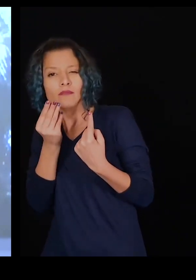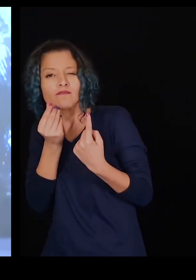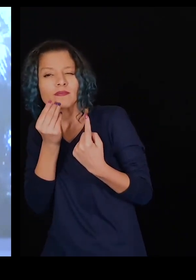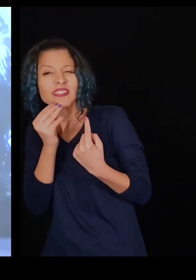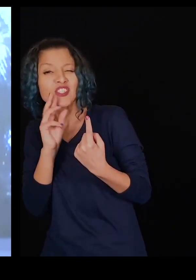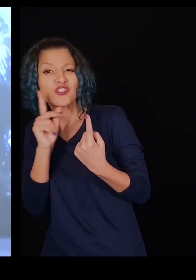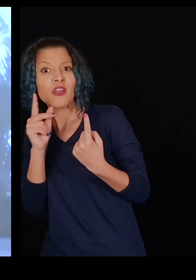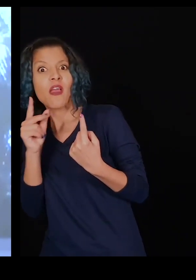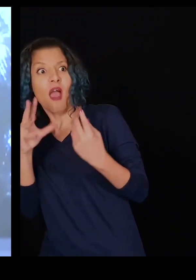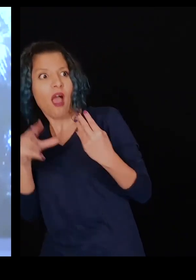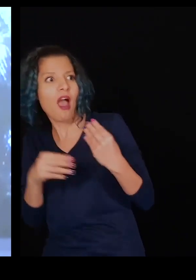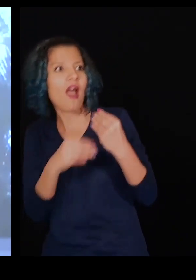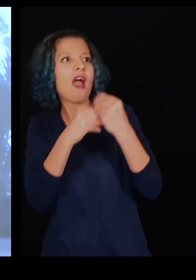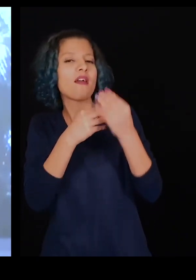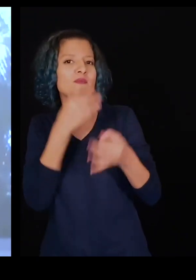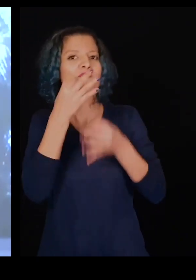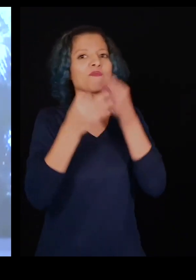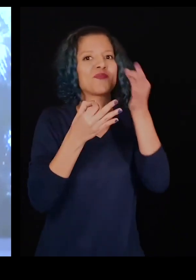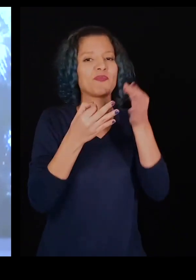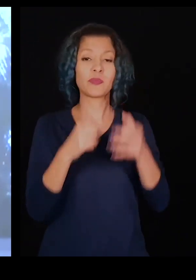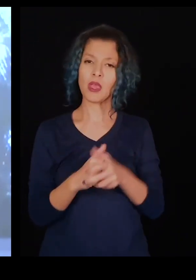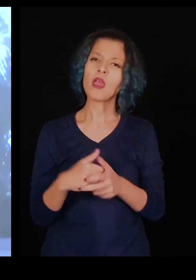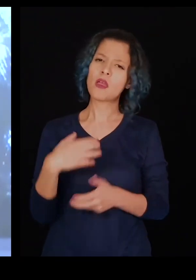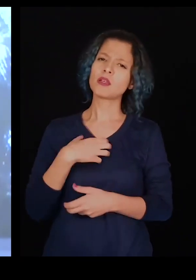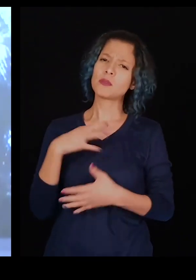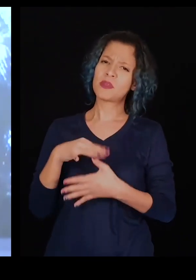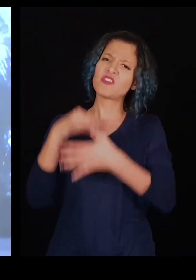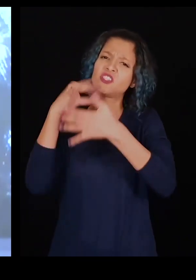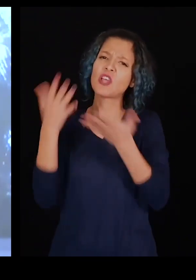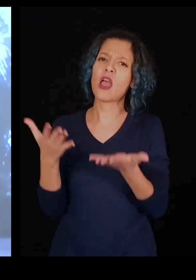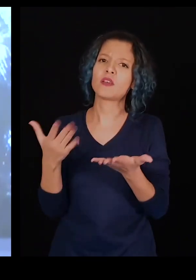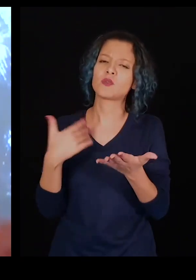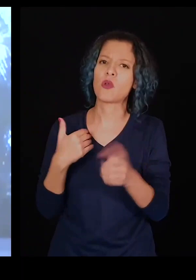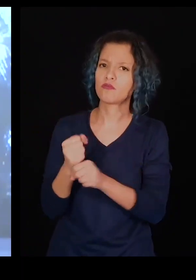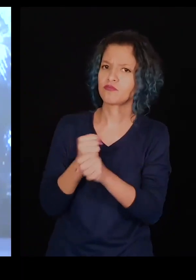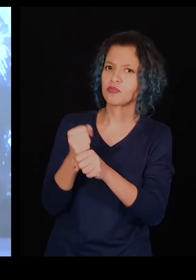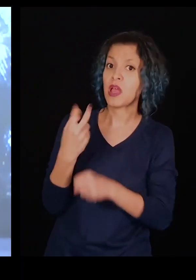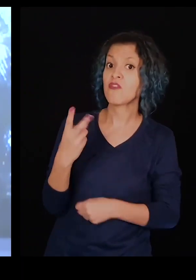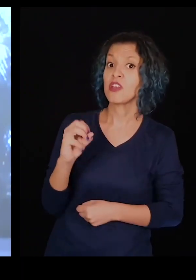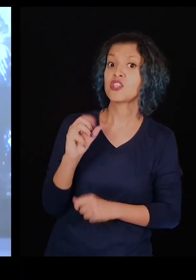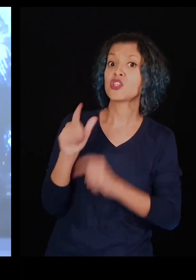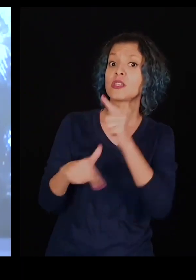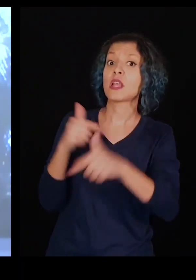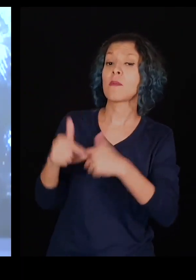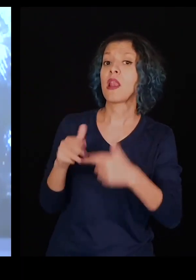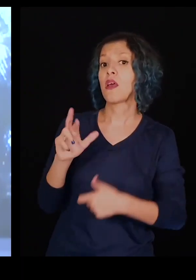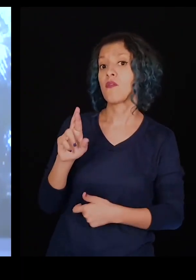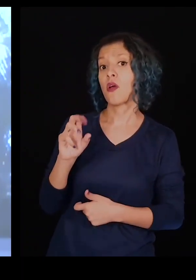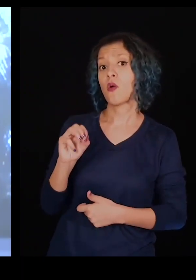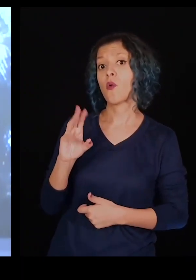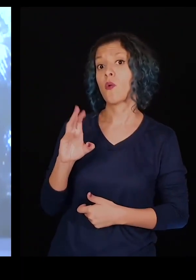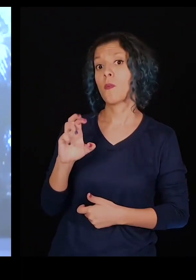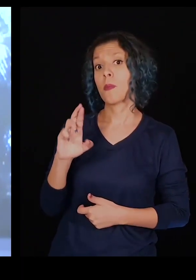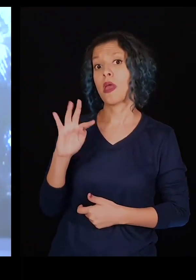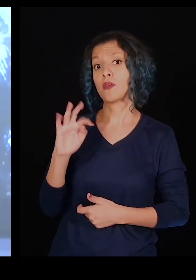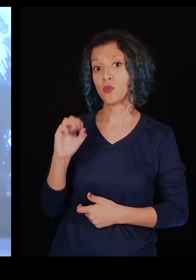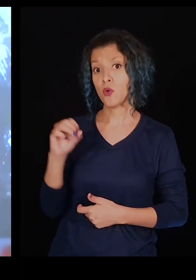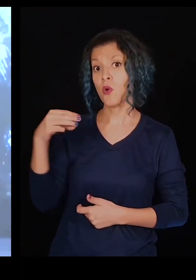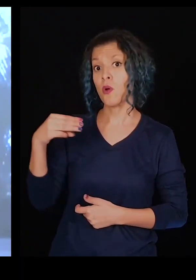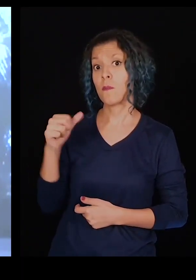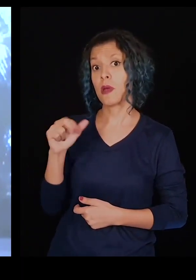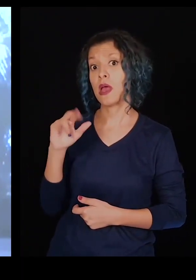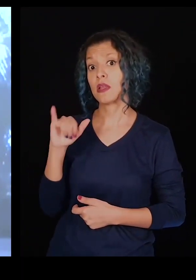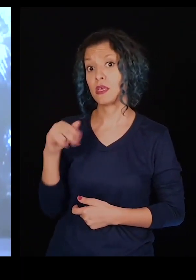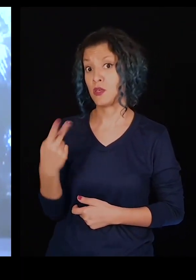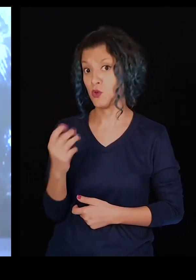muito prestigiado, eu devo dizer. Eu saí de uma história de 20 anos na Fundação Roberto Marinho para vir para a Vale, um mundo completamente diferente